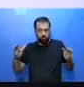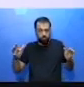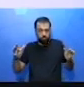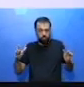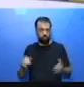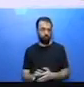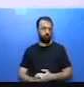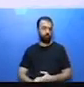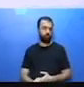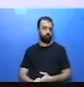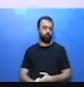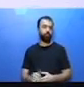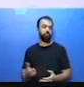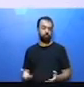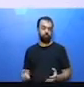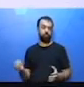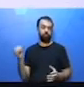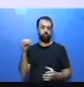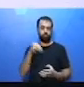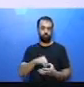Então, põe na fórmula.